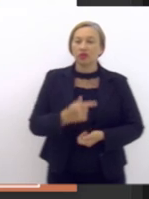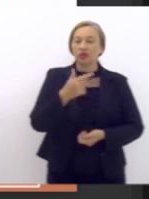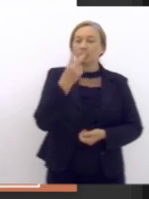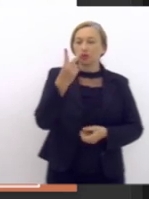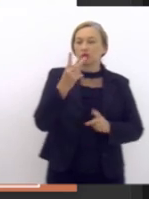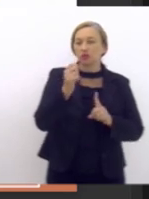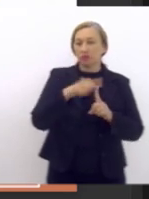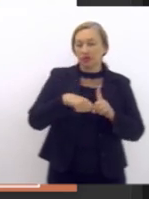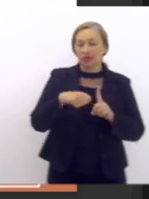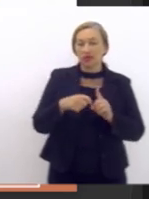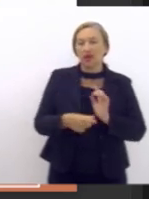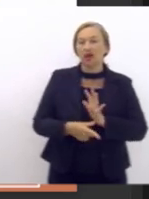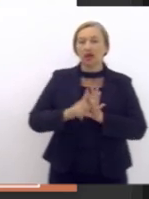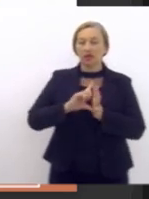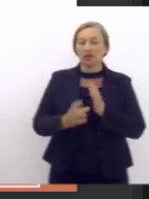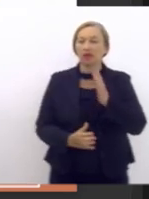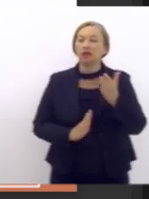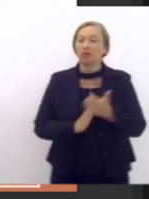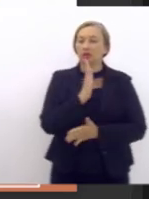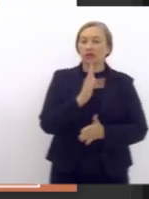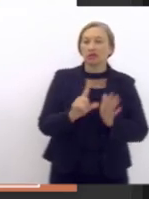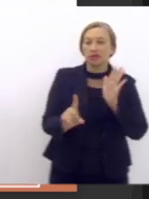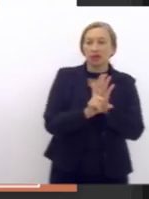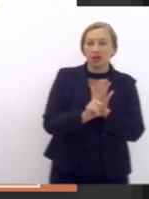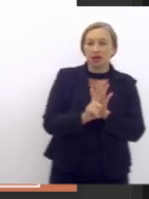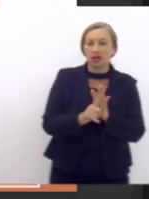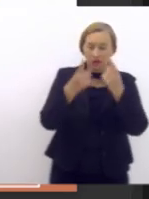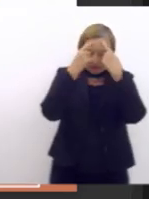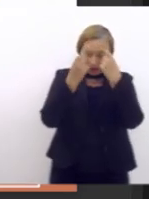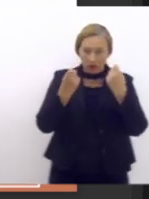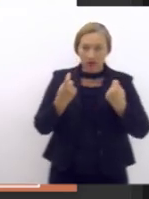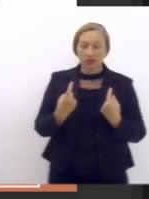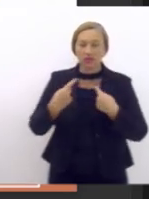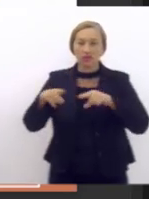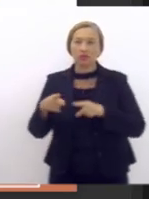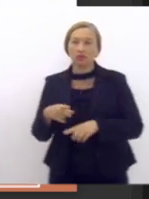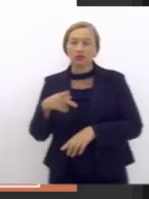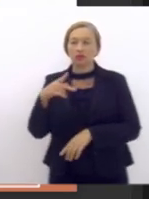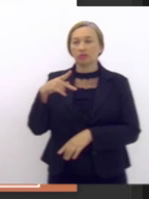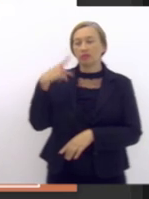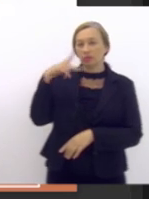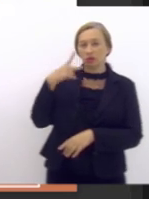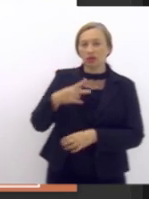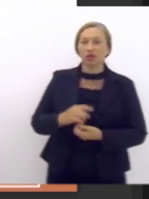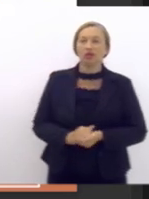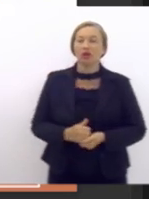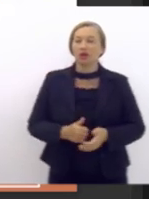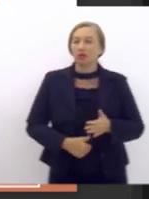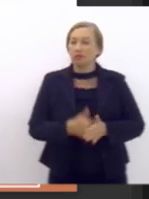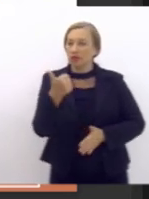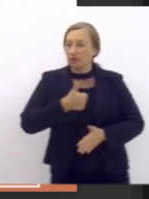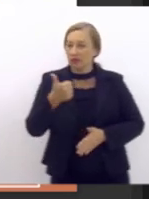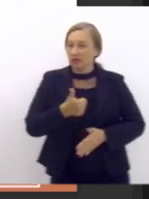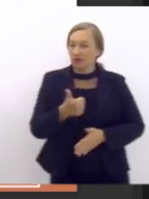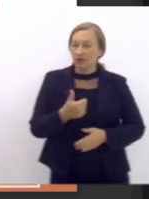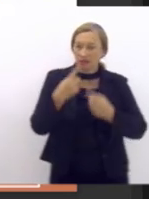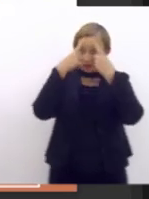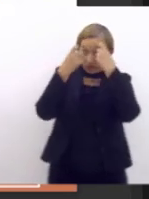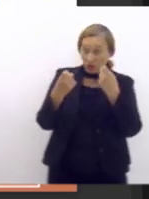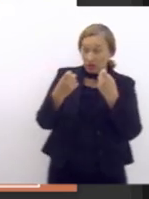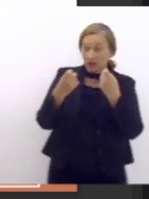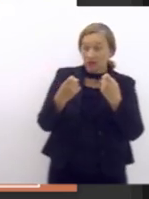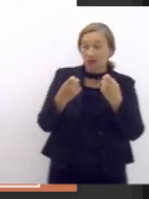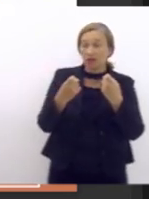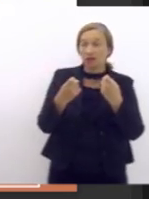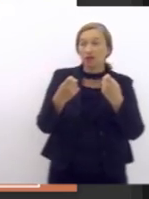2 meses antes da aprovação da lei de violência política contra a mulher, né? Então, foi a primeira vez que essa nomenclatura, violência política contra